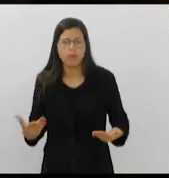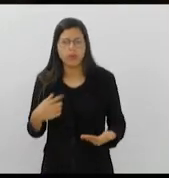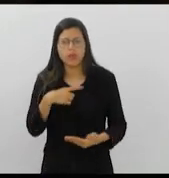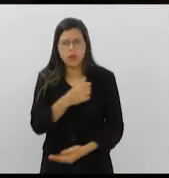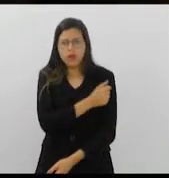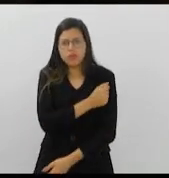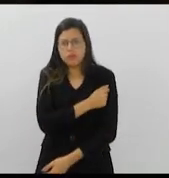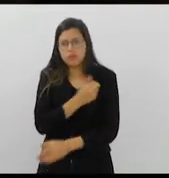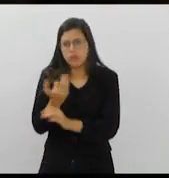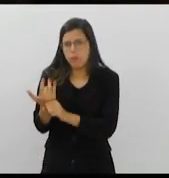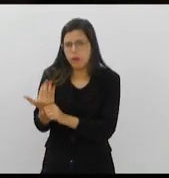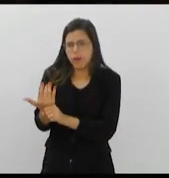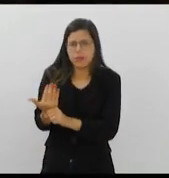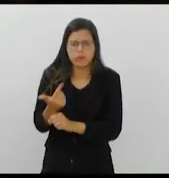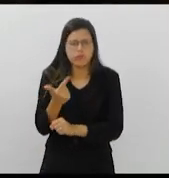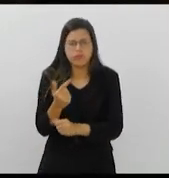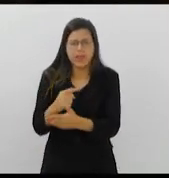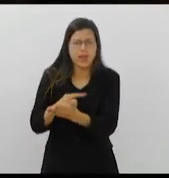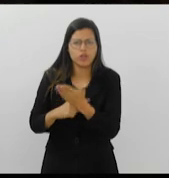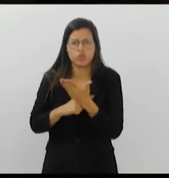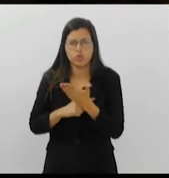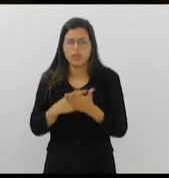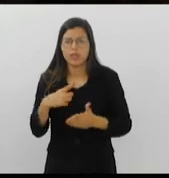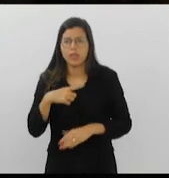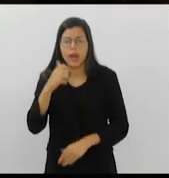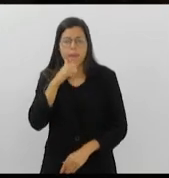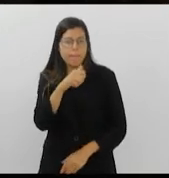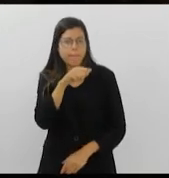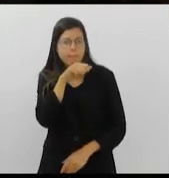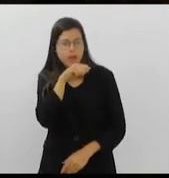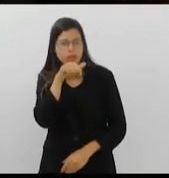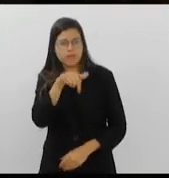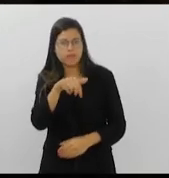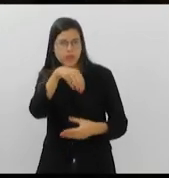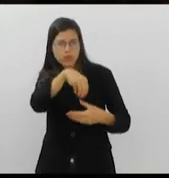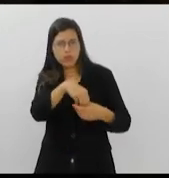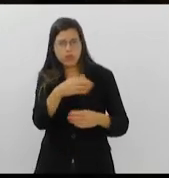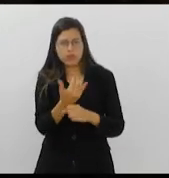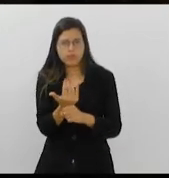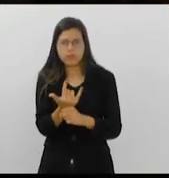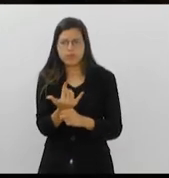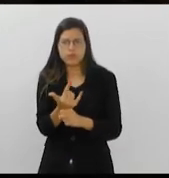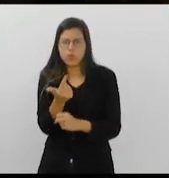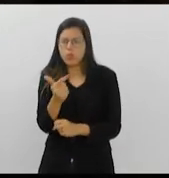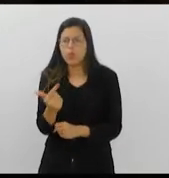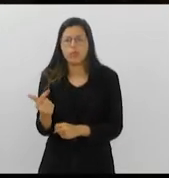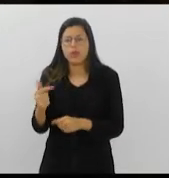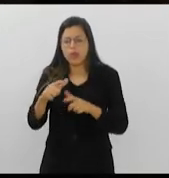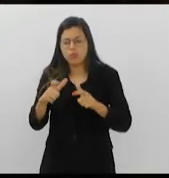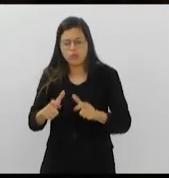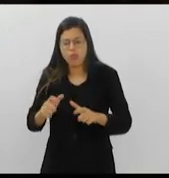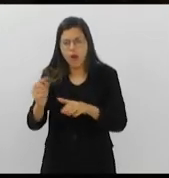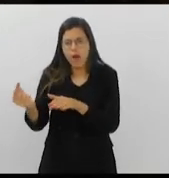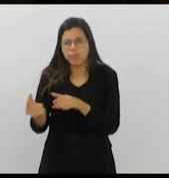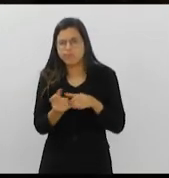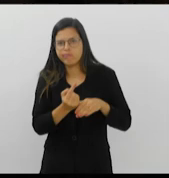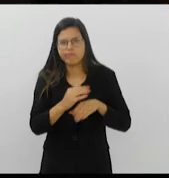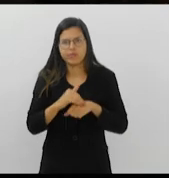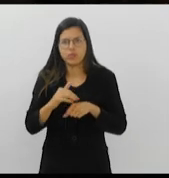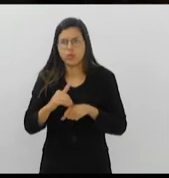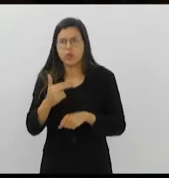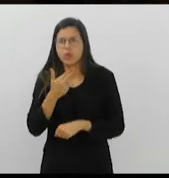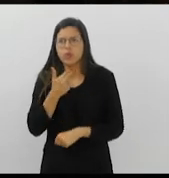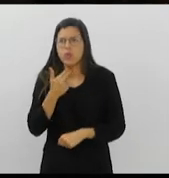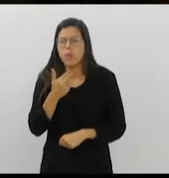sem assistência, há mães na UERJ que até hoje, não tendo espaço de acolhimento e não podendo receber